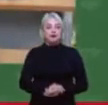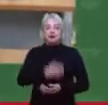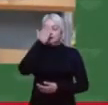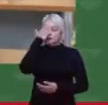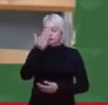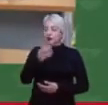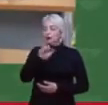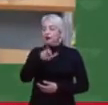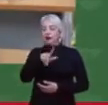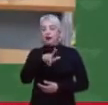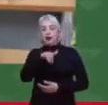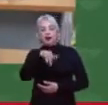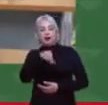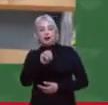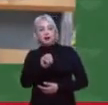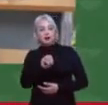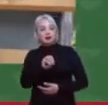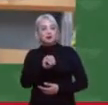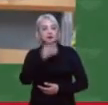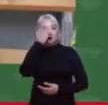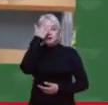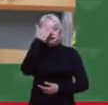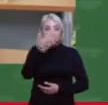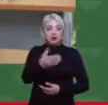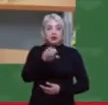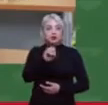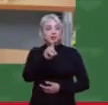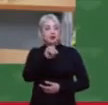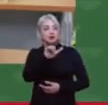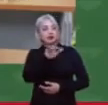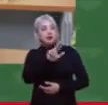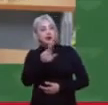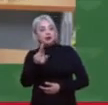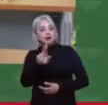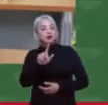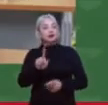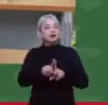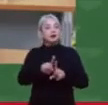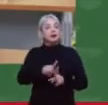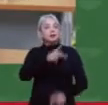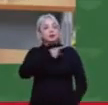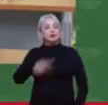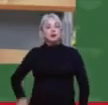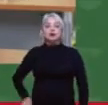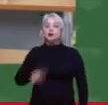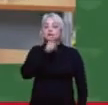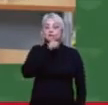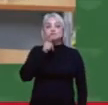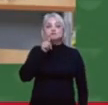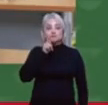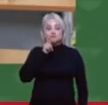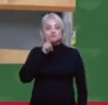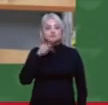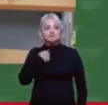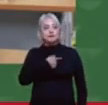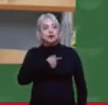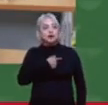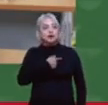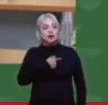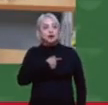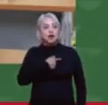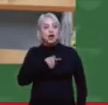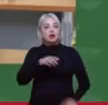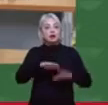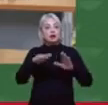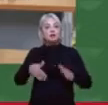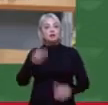Obrigado, Arlindo, Arlindo Quinaglia. Obrigado, Odair Cunha, também nossa presidenta Cleise, que participou conosco. Estamos aqui em nome da